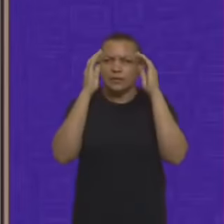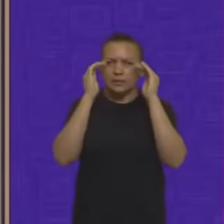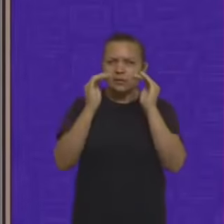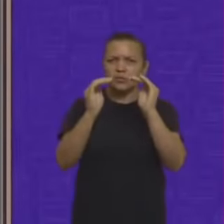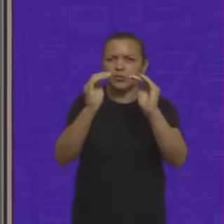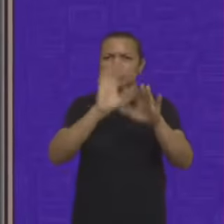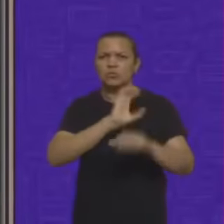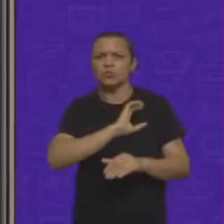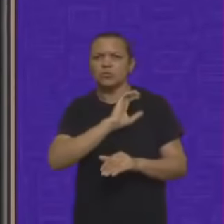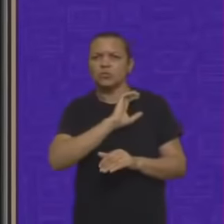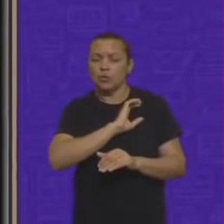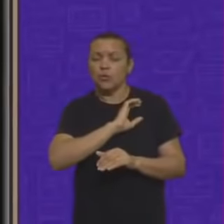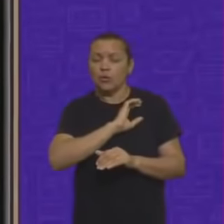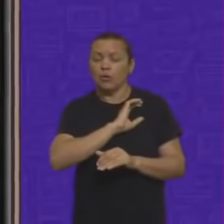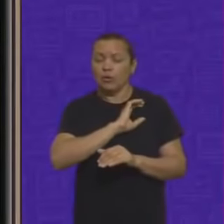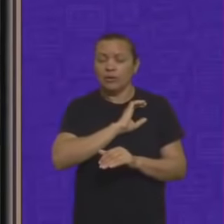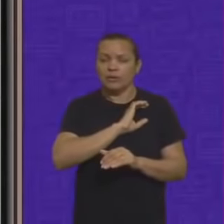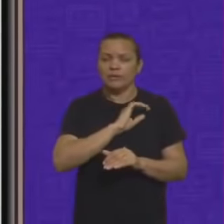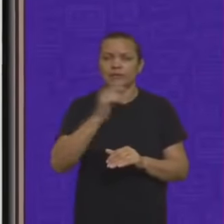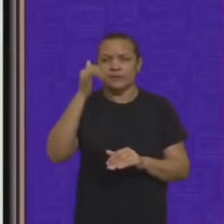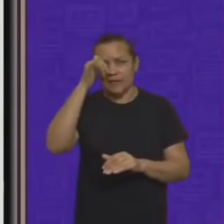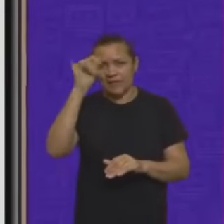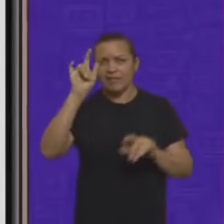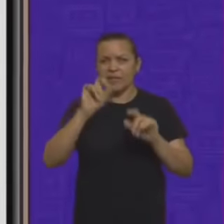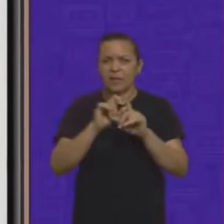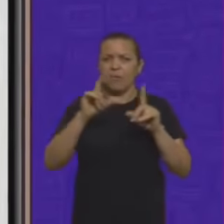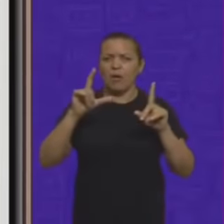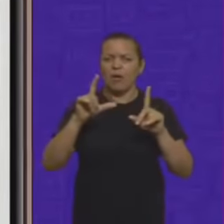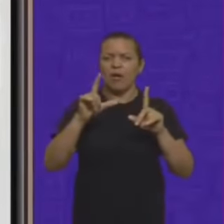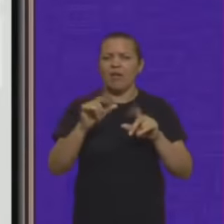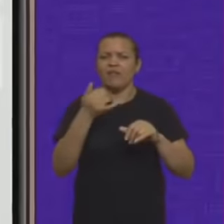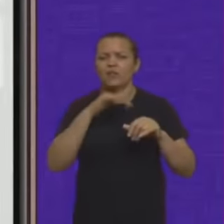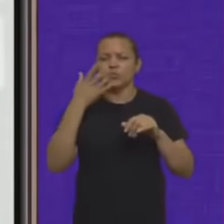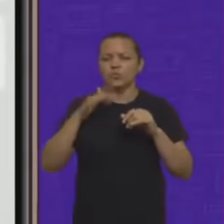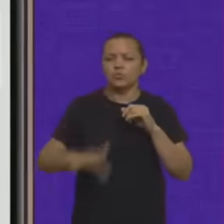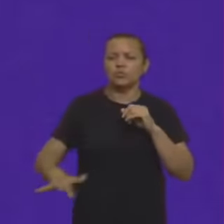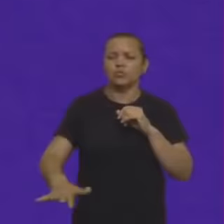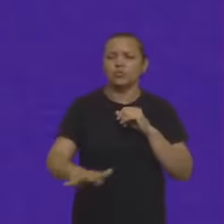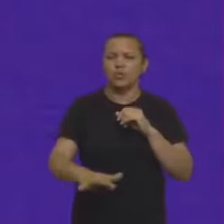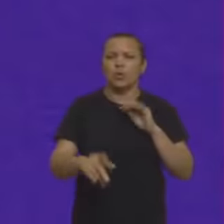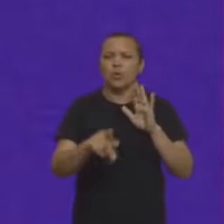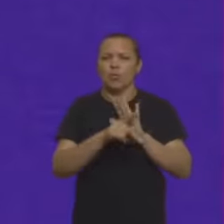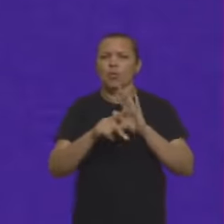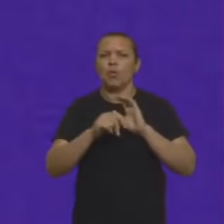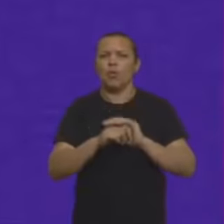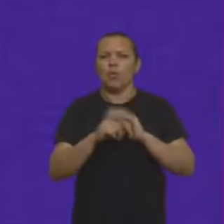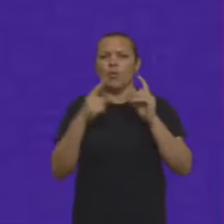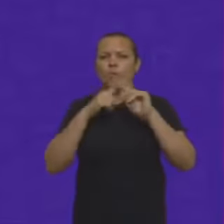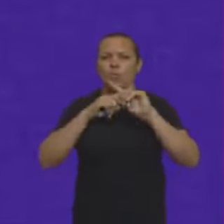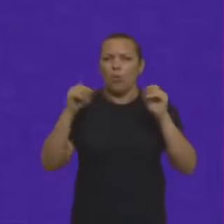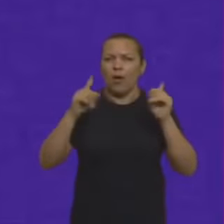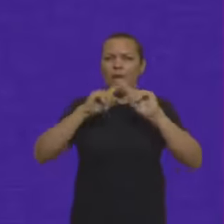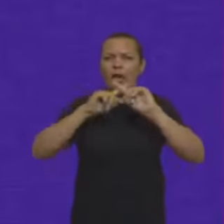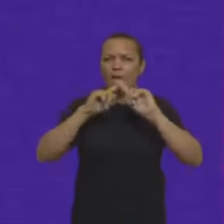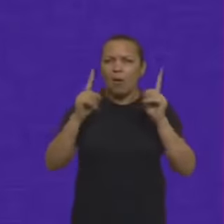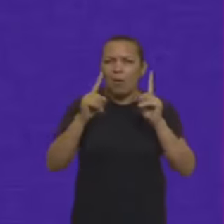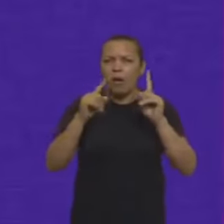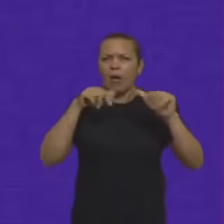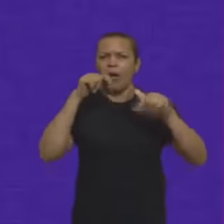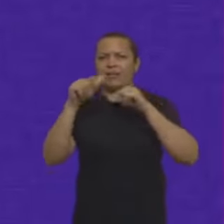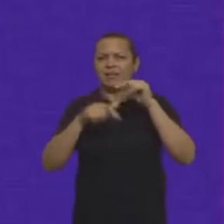aos colegas, sem gírias, sem emojis que infantilizem a mensagem, sem críticas ao trabalho do outro,